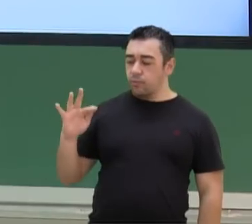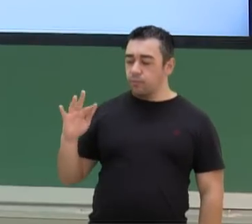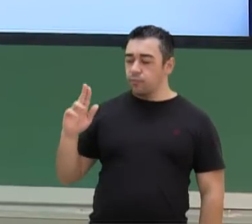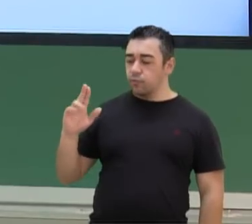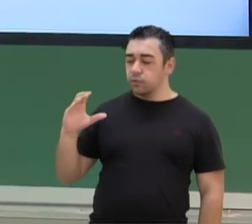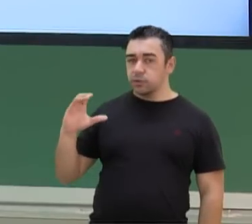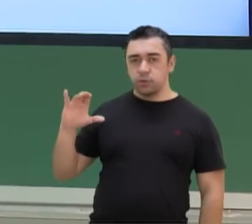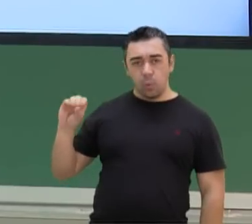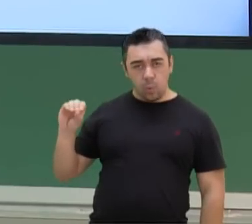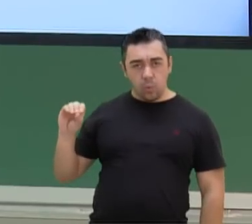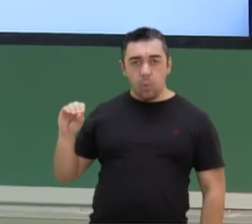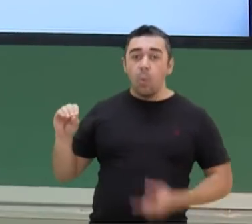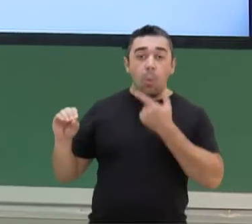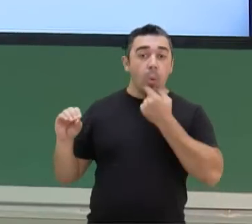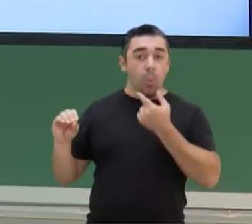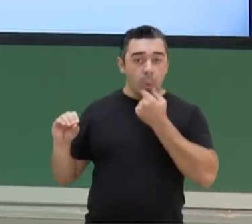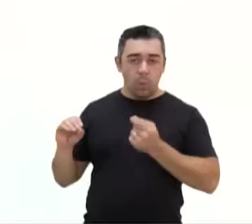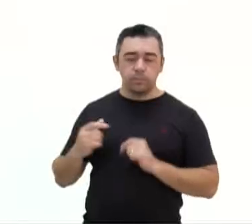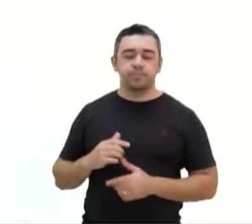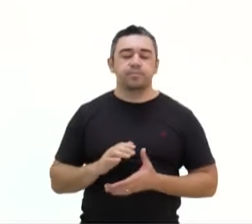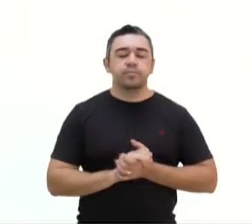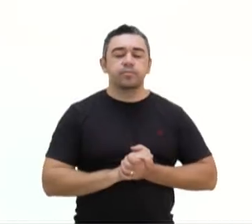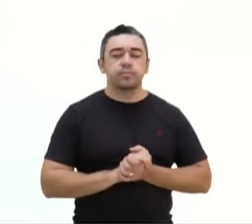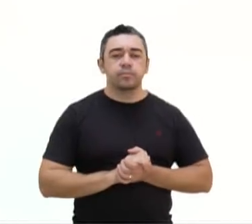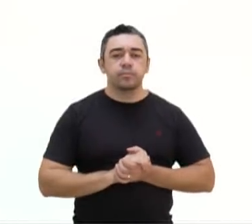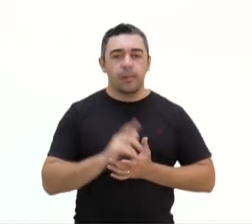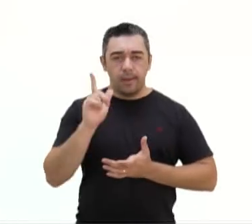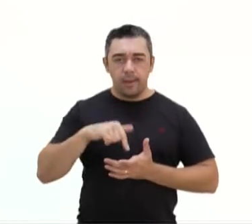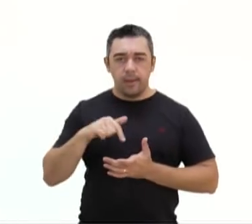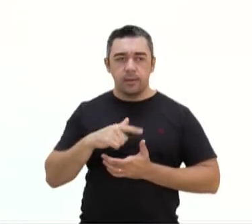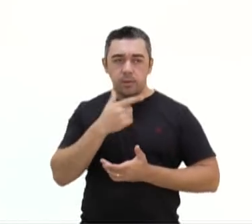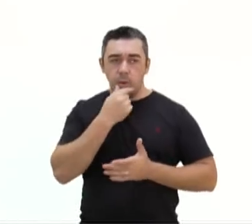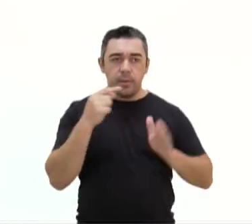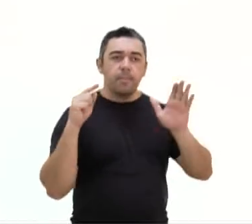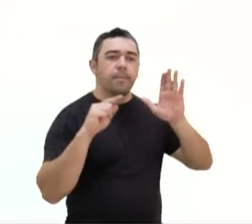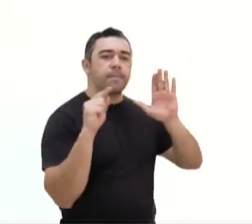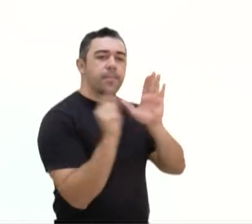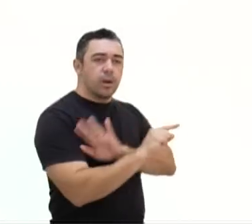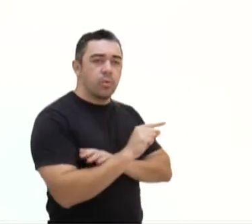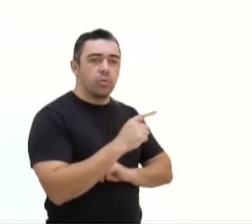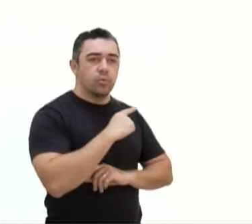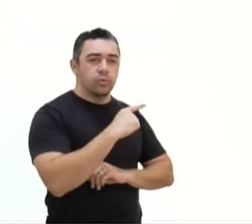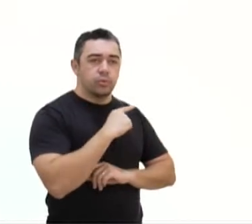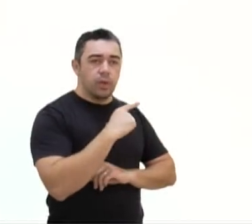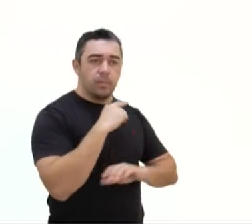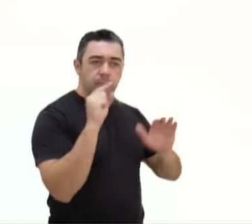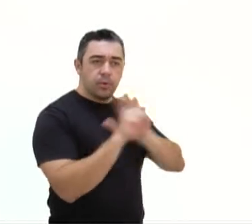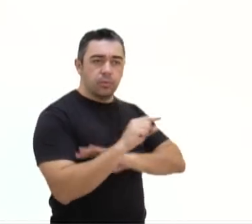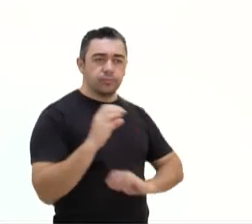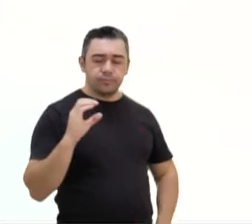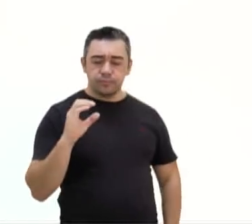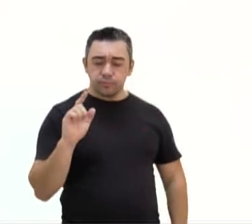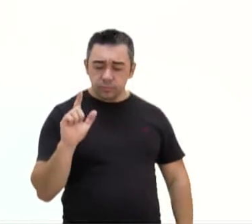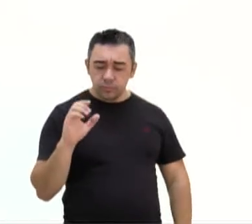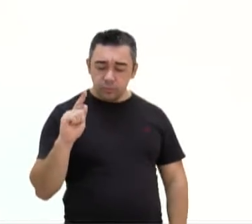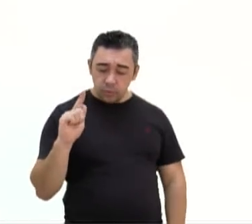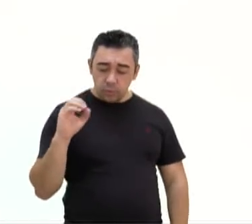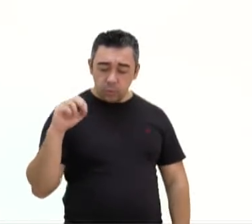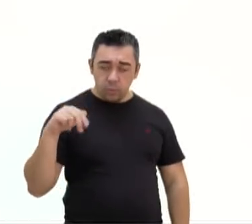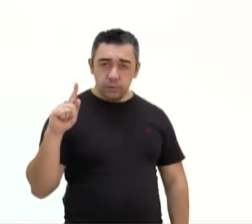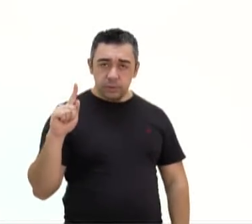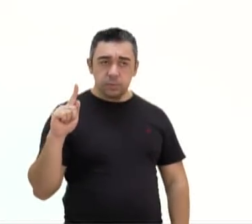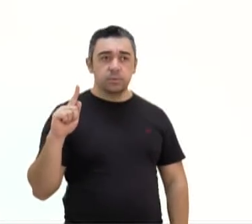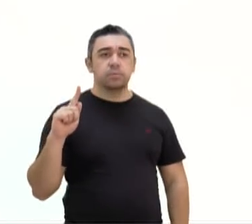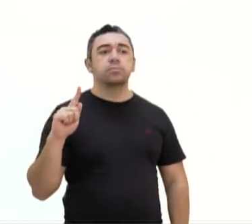ele, uma vez perguntado por um discípulo chamado Kongzi, então o discípulo perguntou: existe uma palavra que